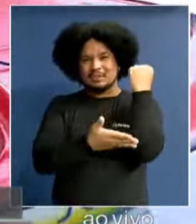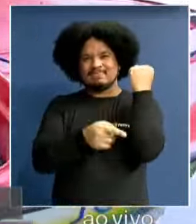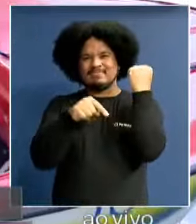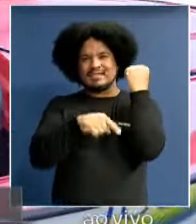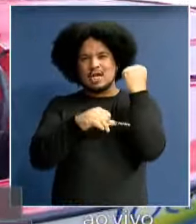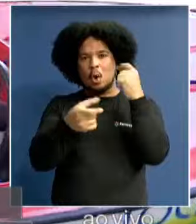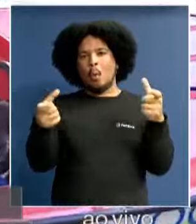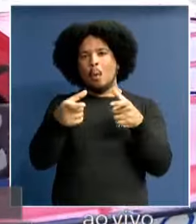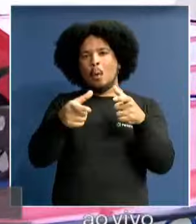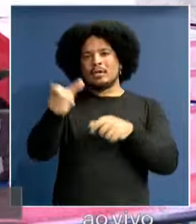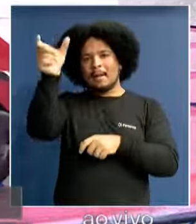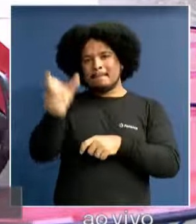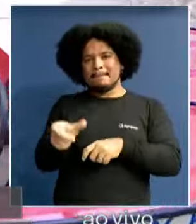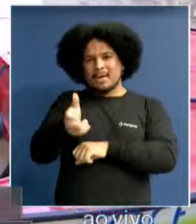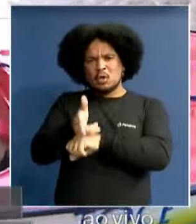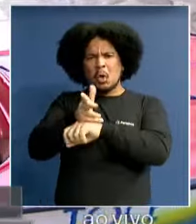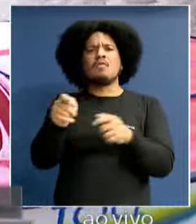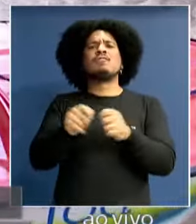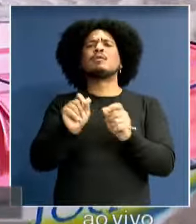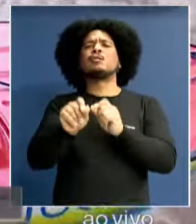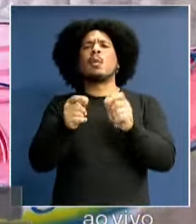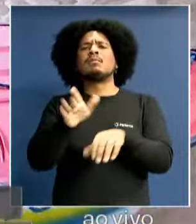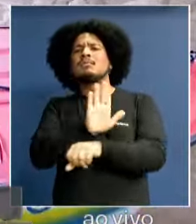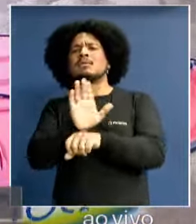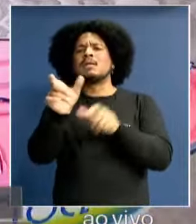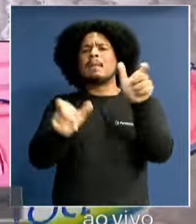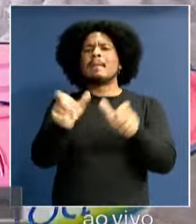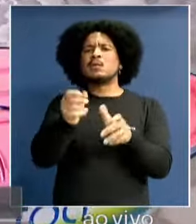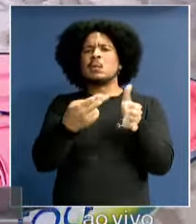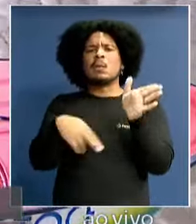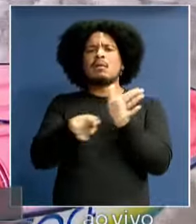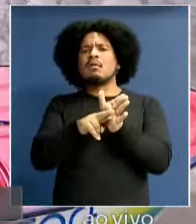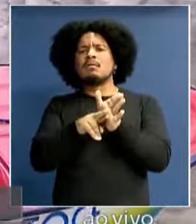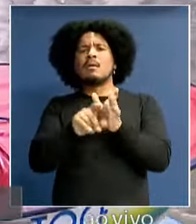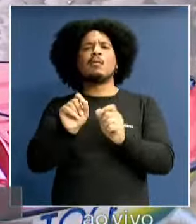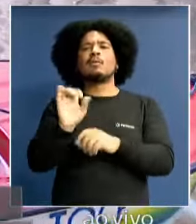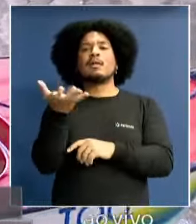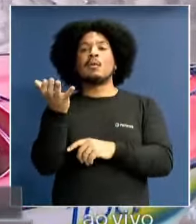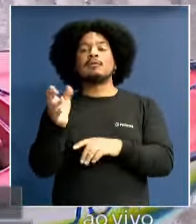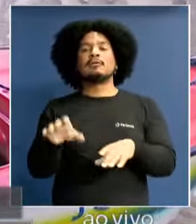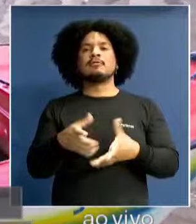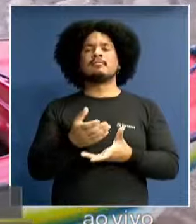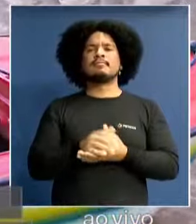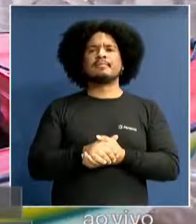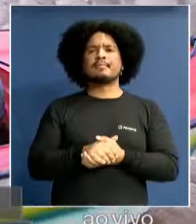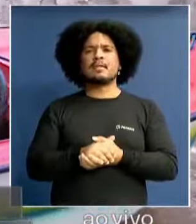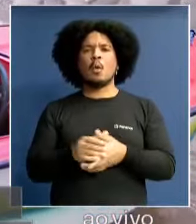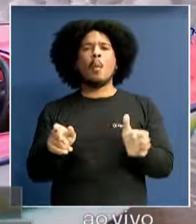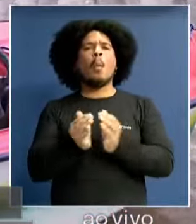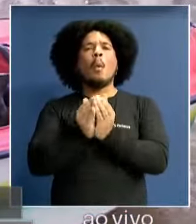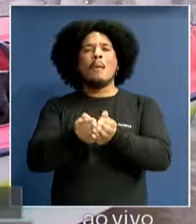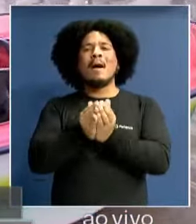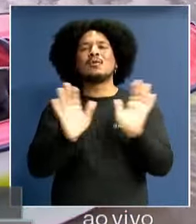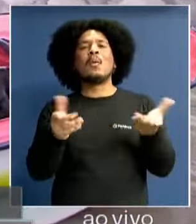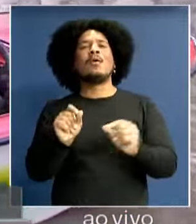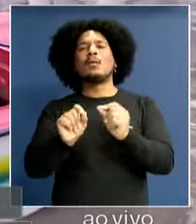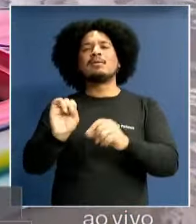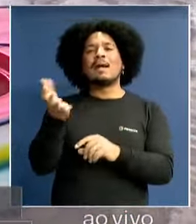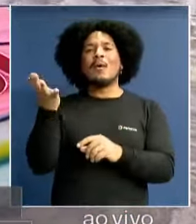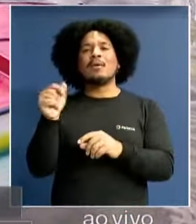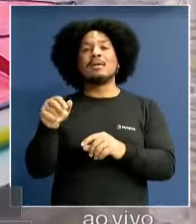madeira. Amigo, estão fazendo resgate? Qual que é a situação agora? Pois é, mas a situação do barco aqui é para aqui agora. Ele